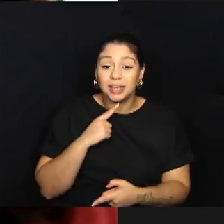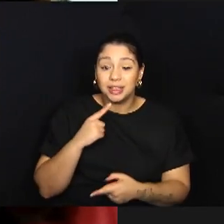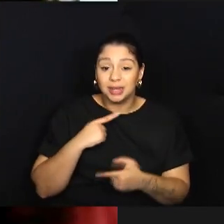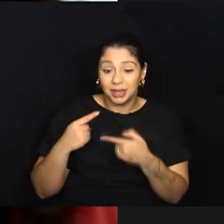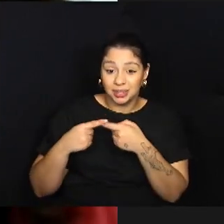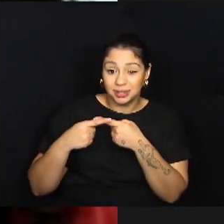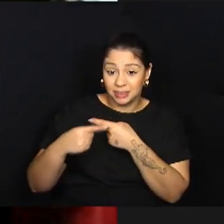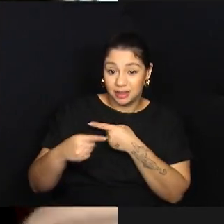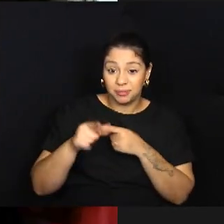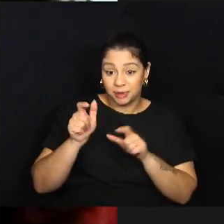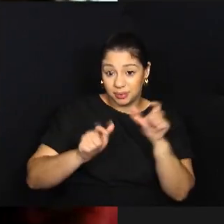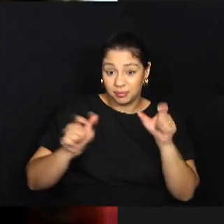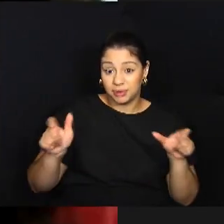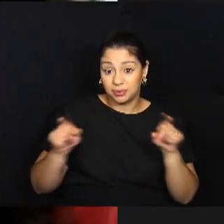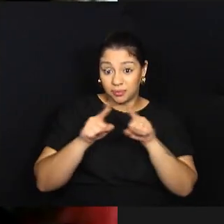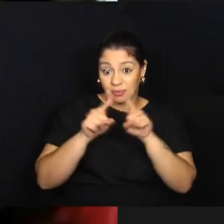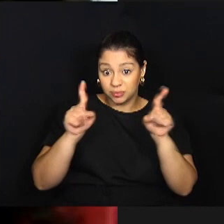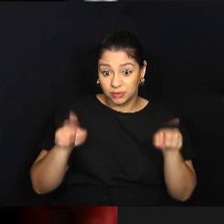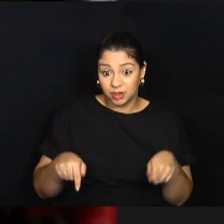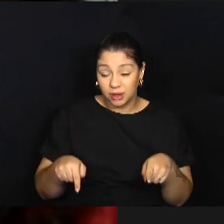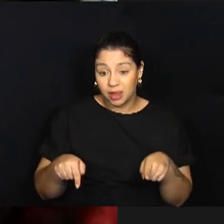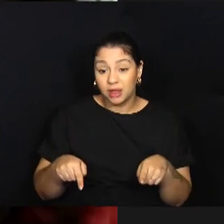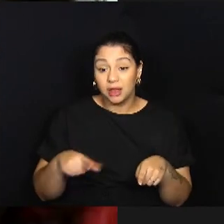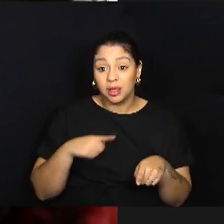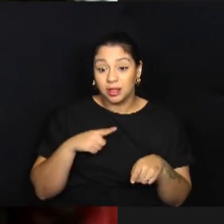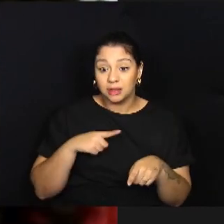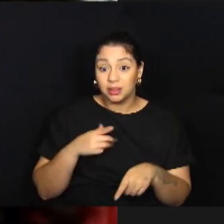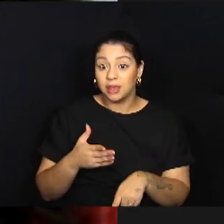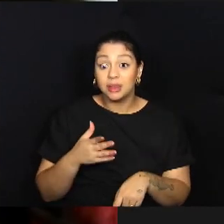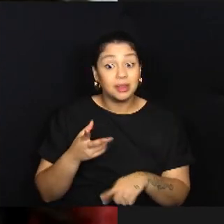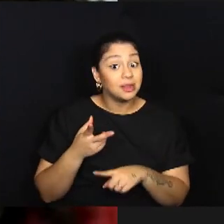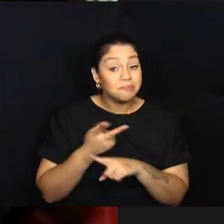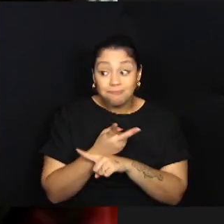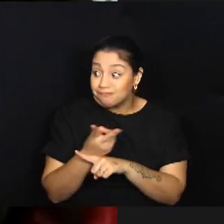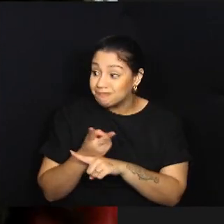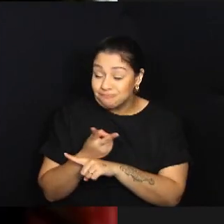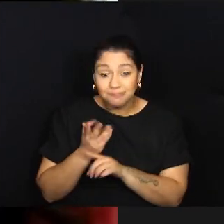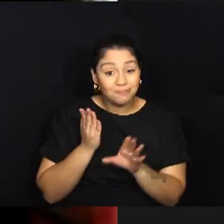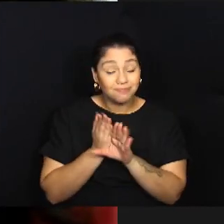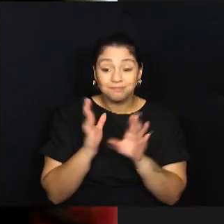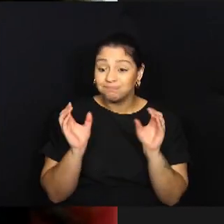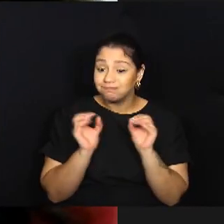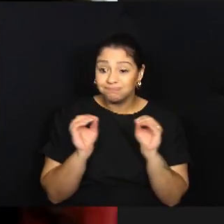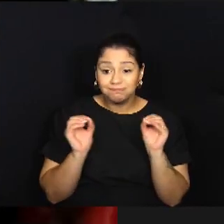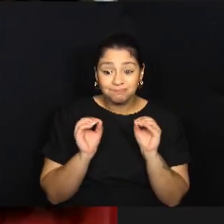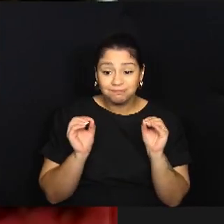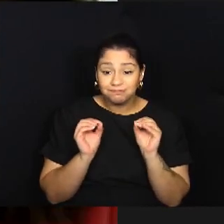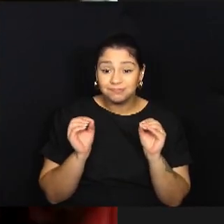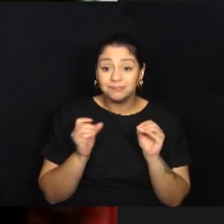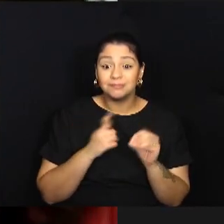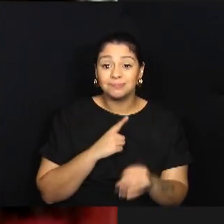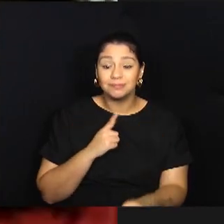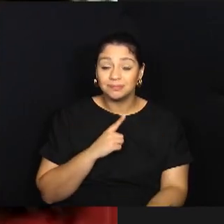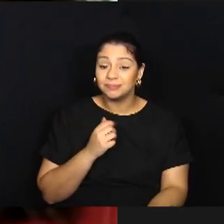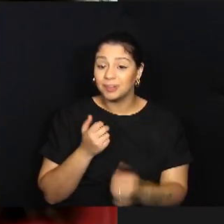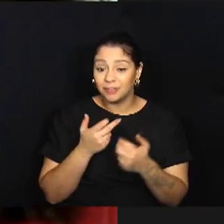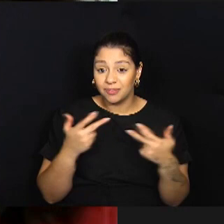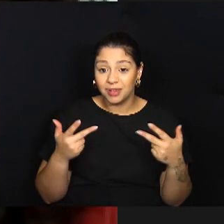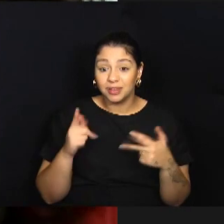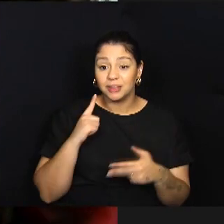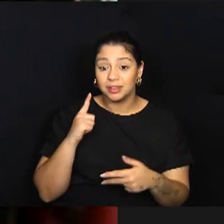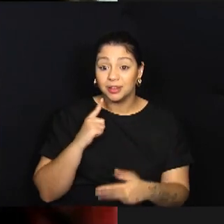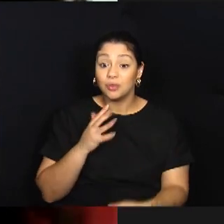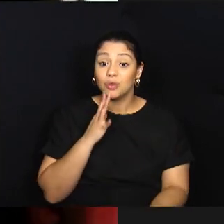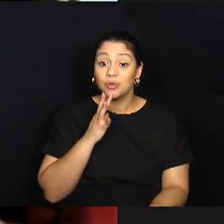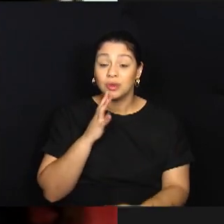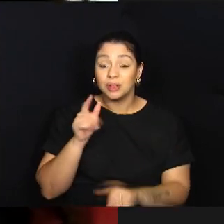os funcionários da mineradora ocupam. E a gente não achou nada, nada, nada. Passamos num bar, foi bacana que a gente conheceu o